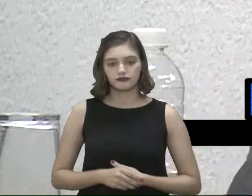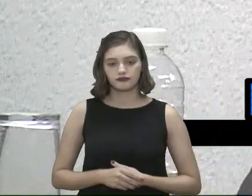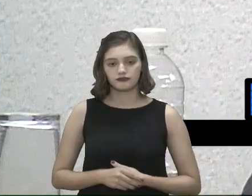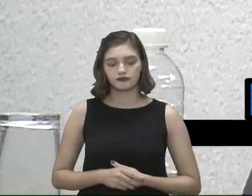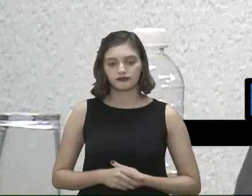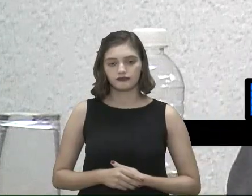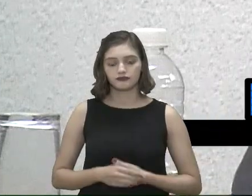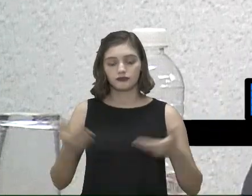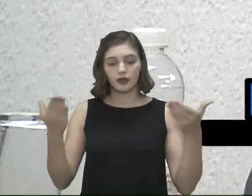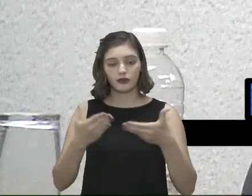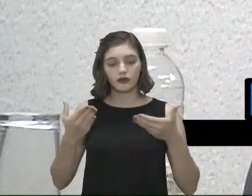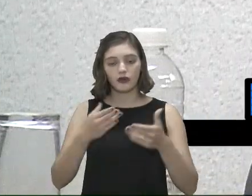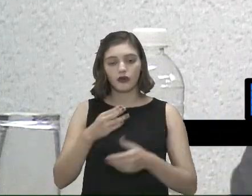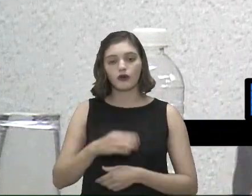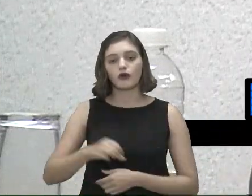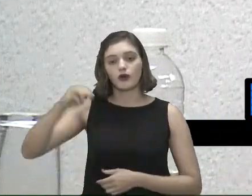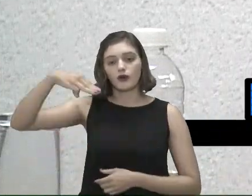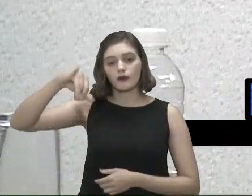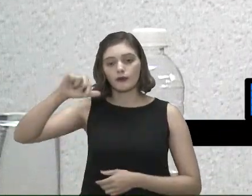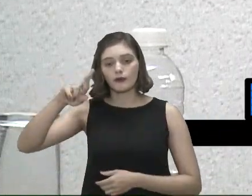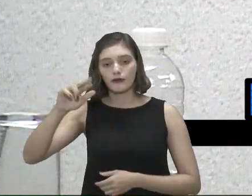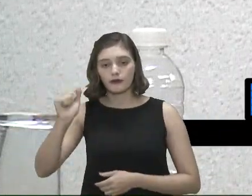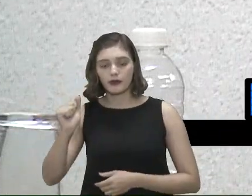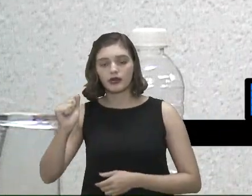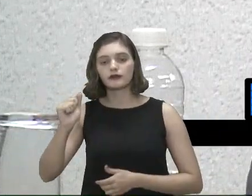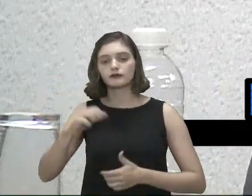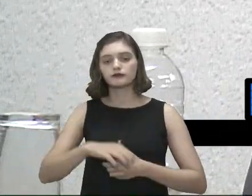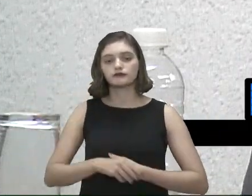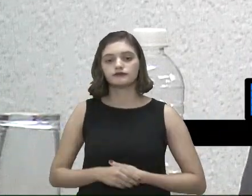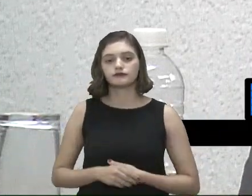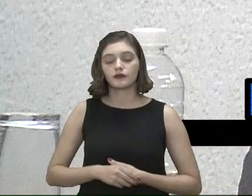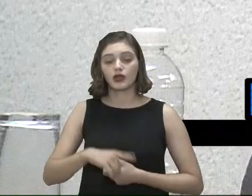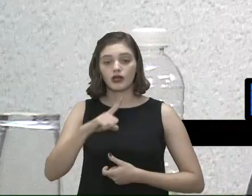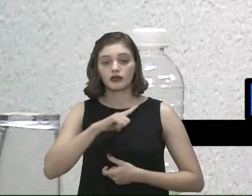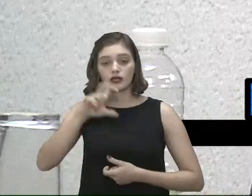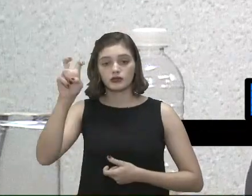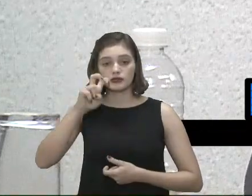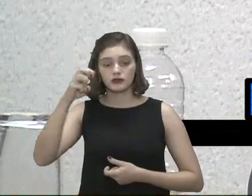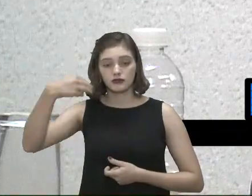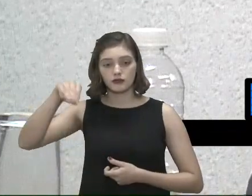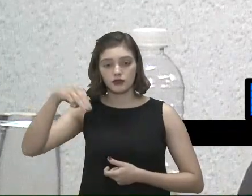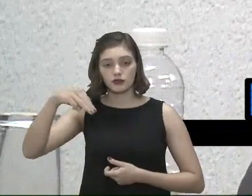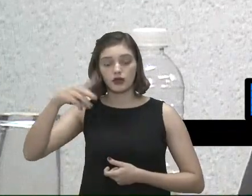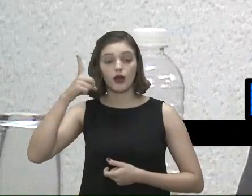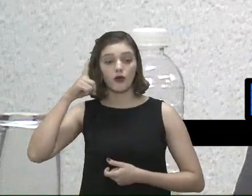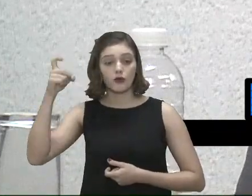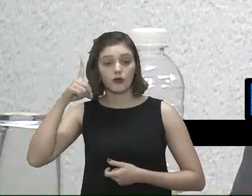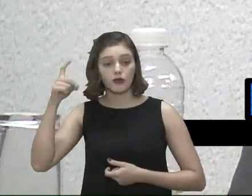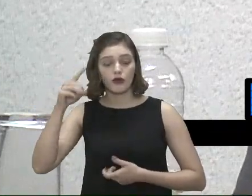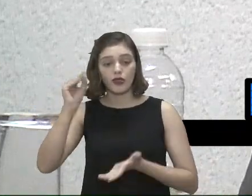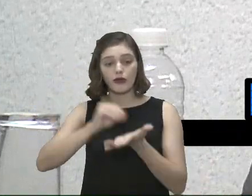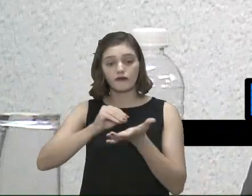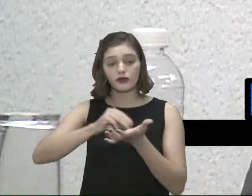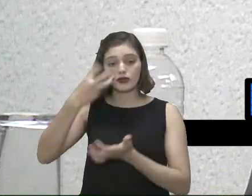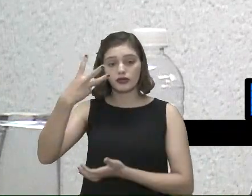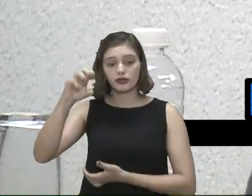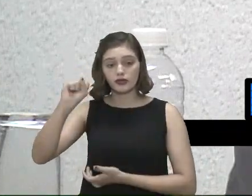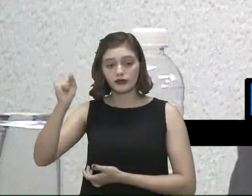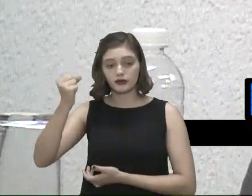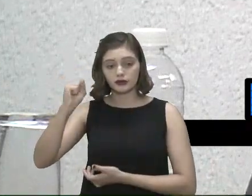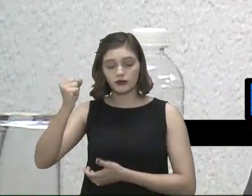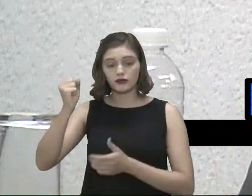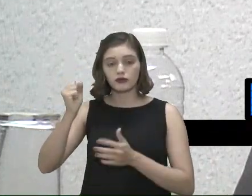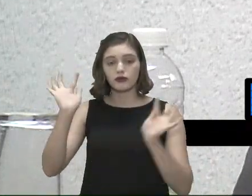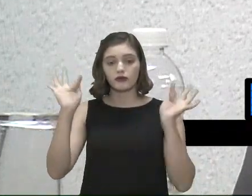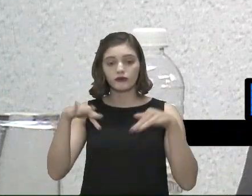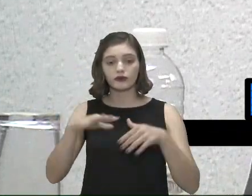Ótimo. Agora eu chamo a Mira Juna para fazer uso da palavra. Você tem 5 minutos. Ao tocar a buzina, está faltando 30 segundos para